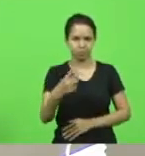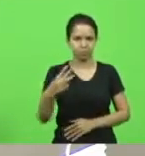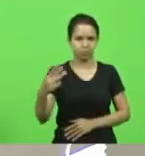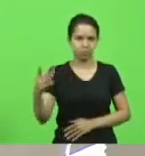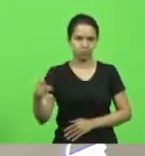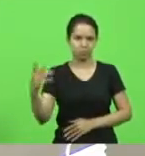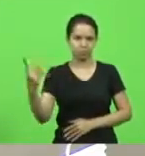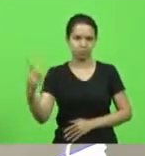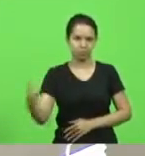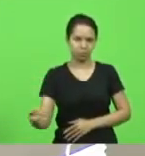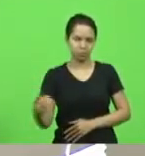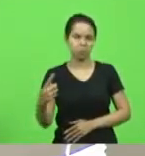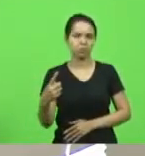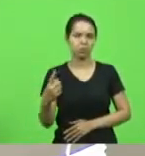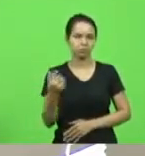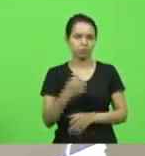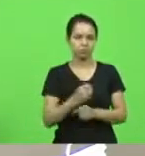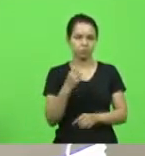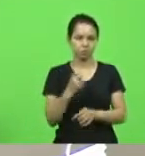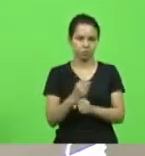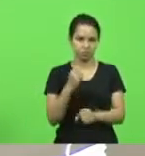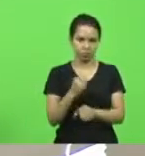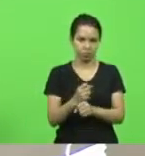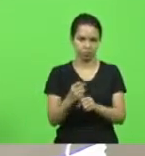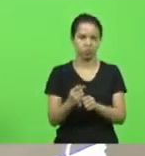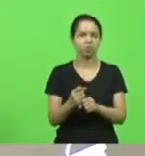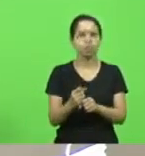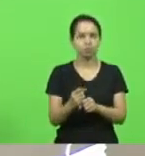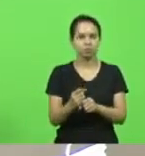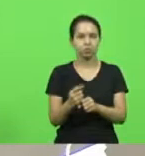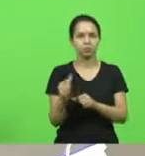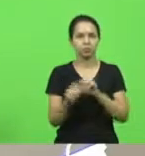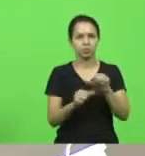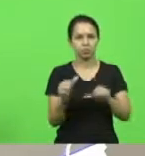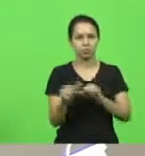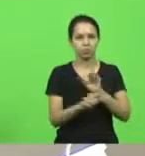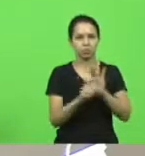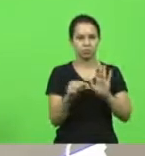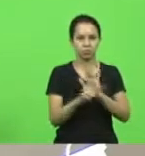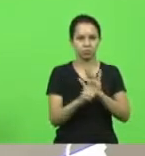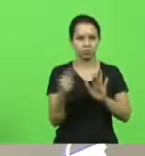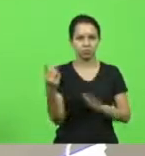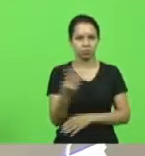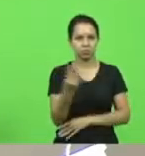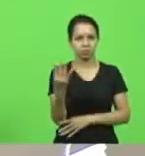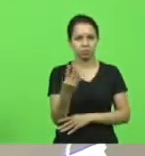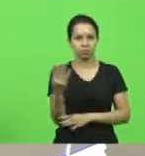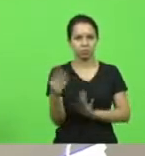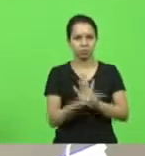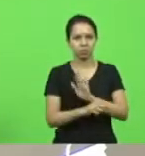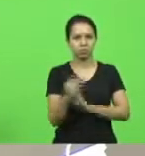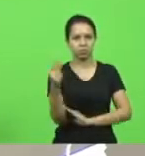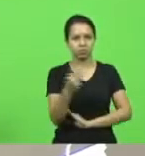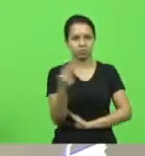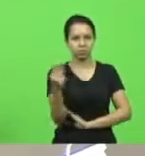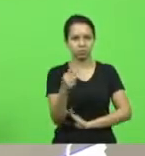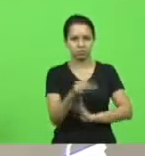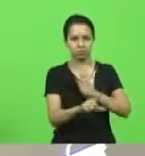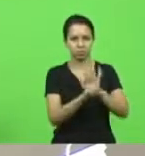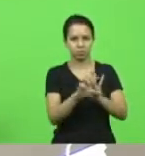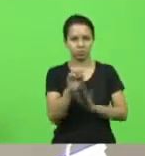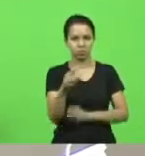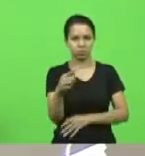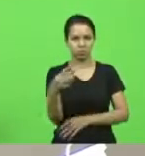finanças e tributação. altera os artigos 3º, 4º e 12 da lei 18.007 de 2020,